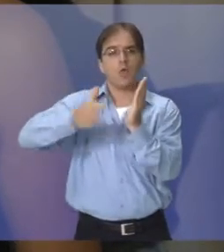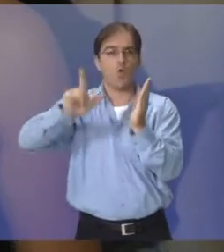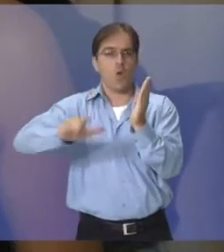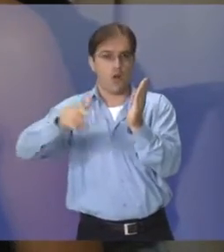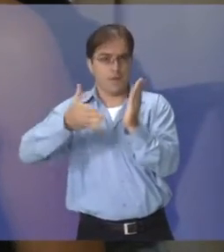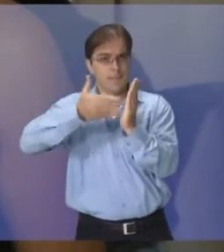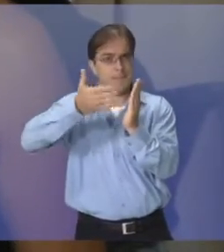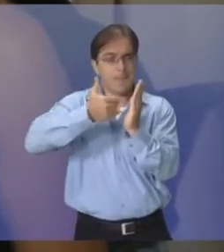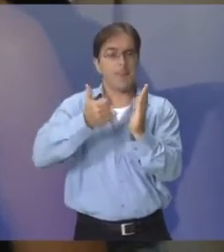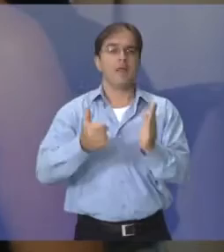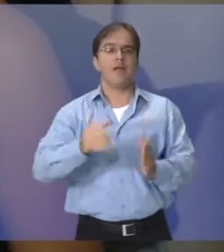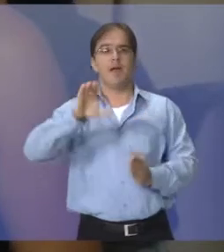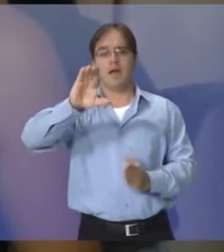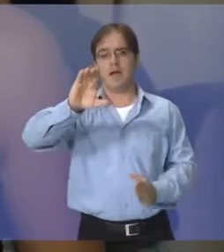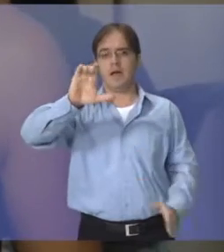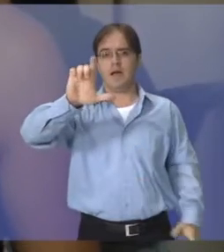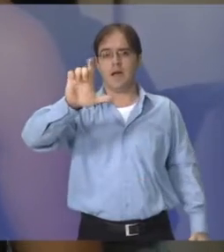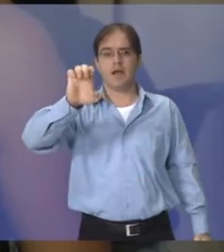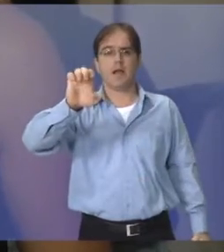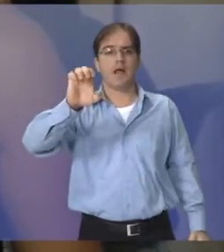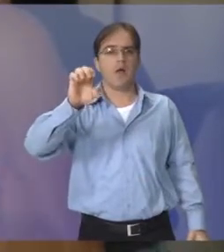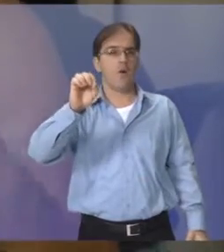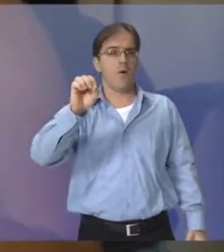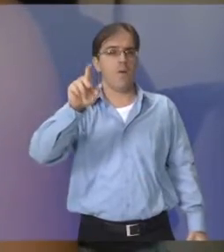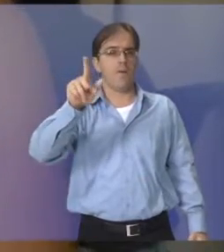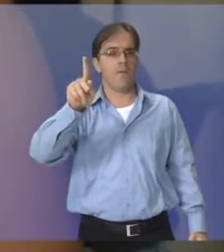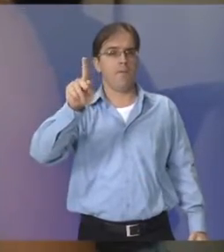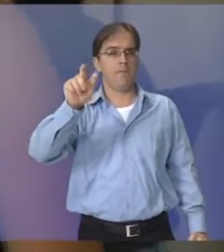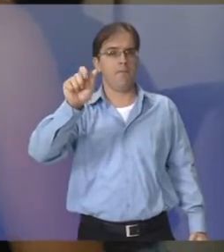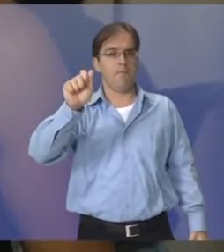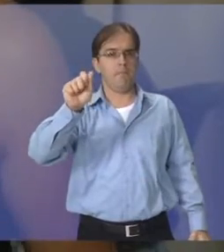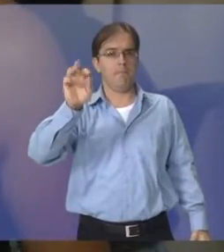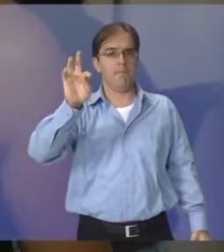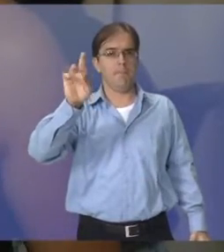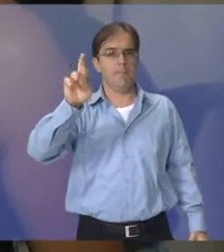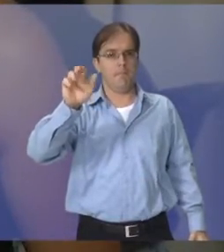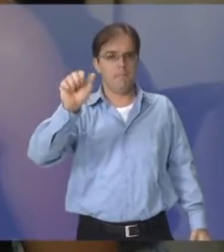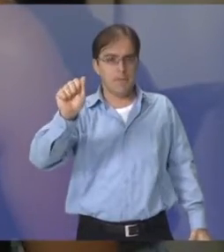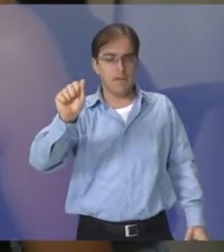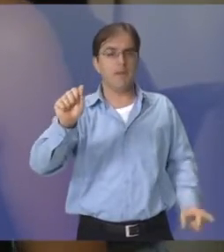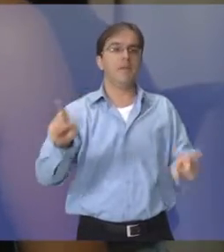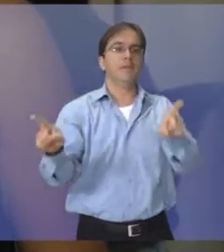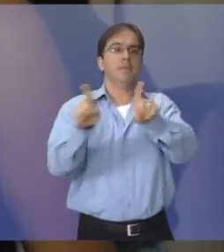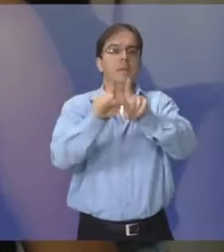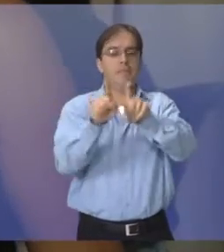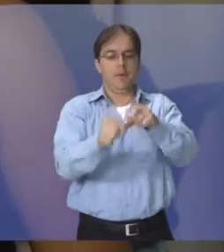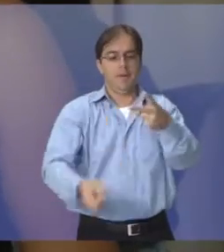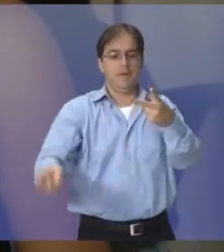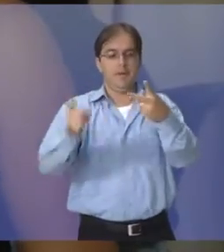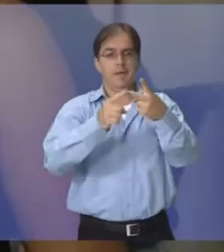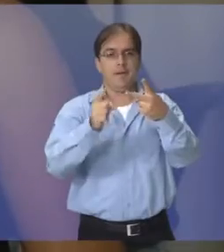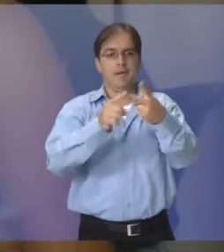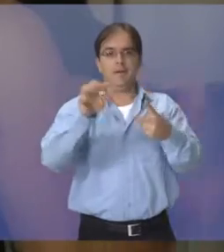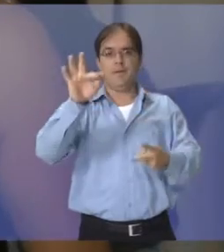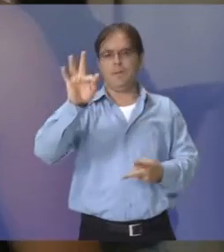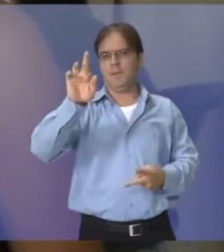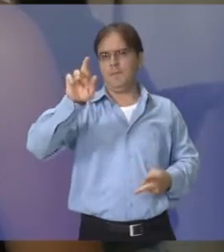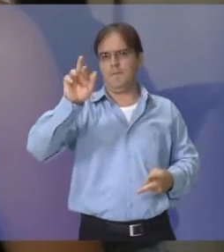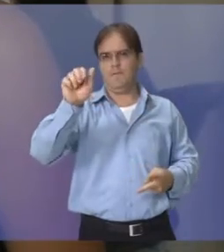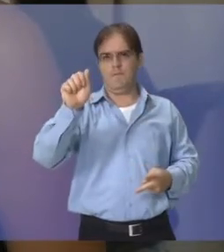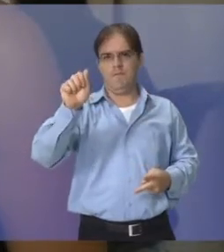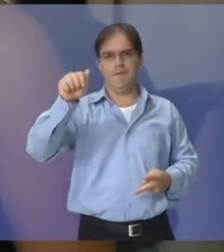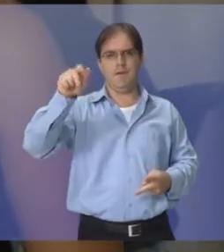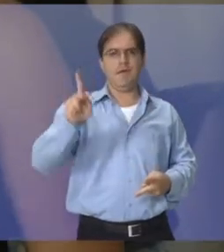e da literatura. Por exemplo, a Cleópatra, ela vira Cleo de Nile. Tem a Filha do Frankenstein, que é um clássico,